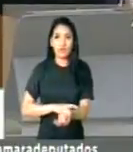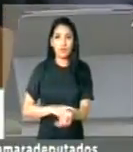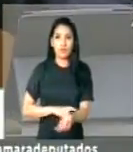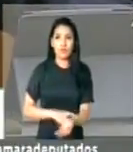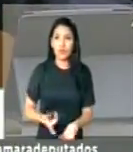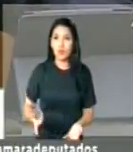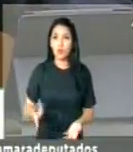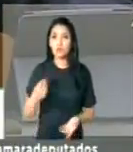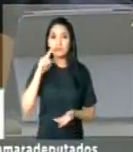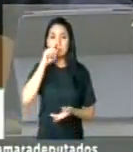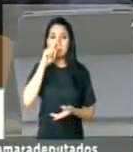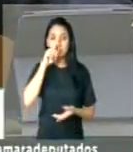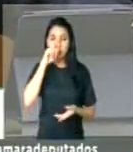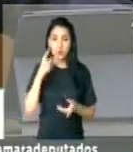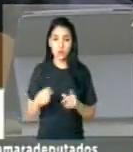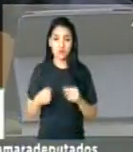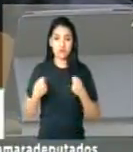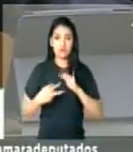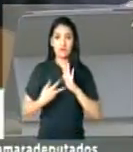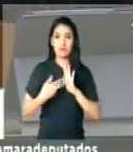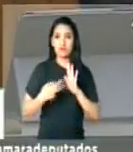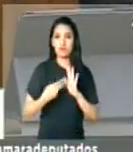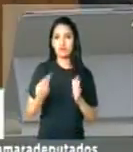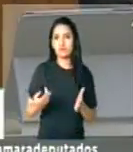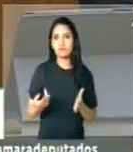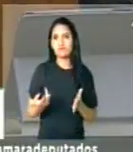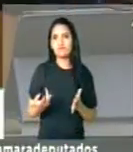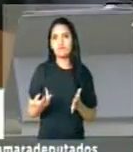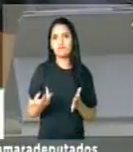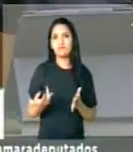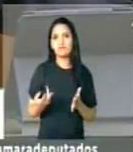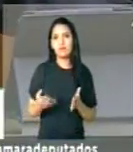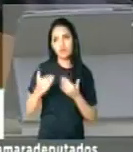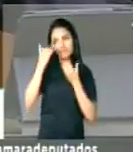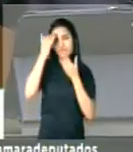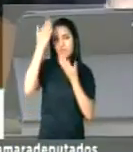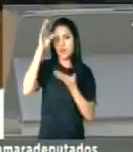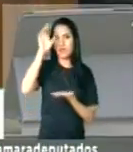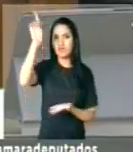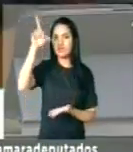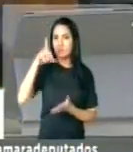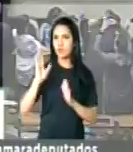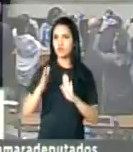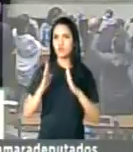de ter que colocar um estente, realmente, graças a Deus que ele está em casa. Amém?